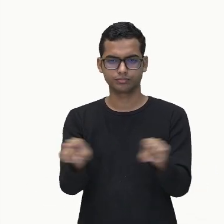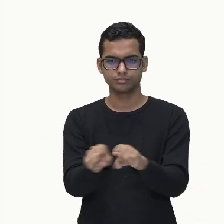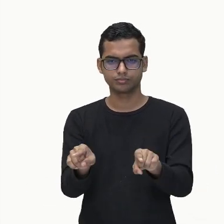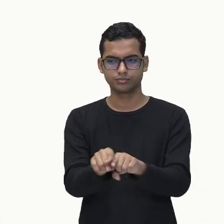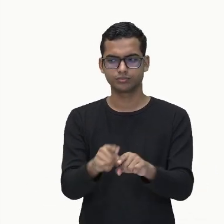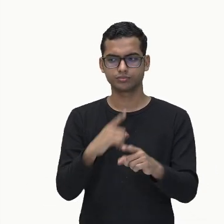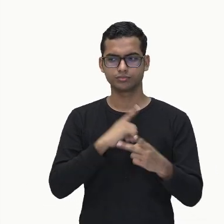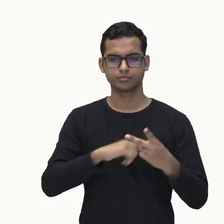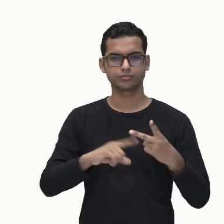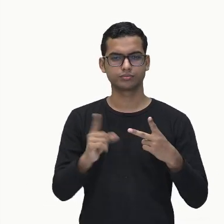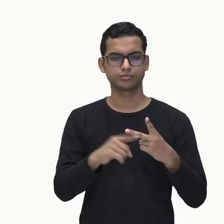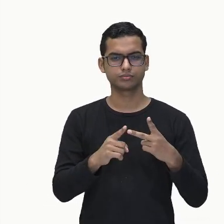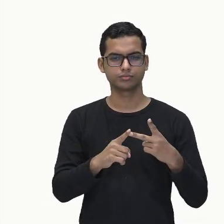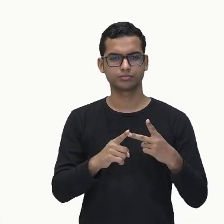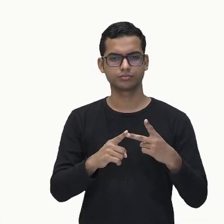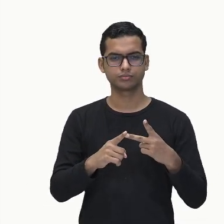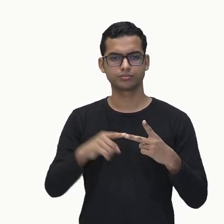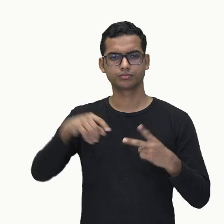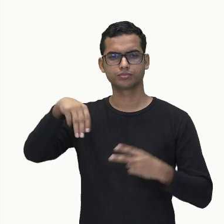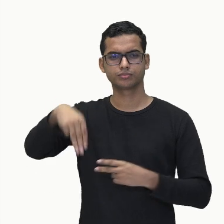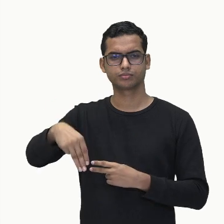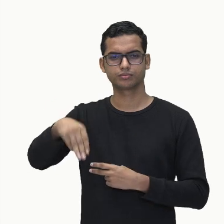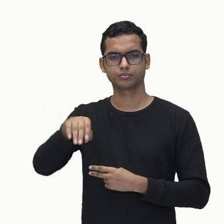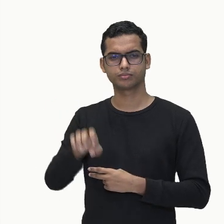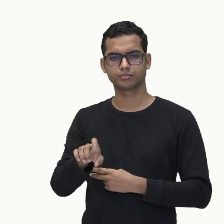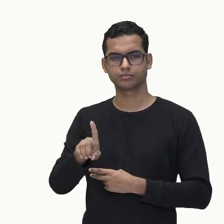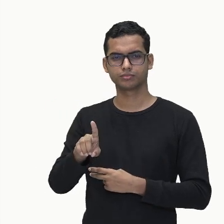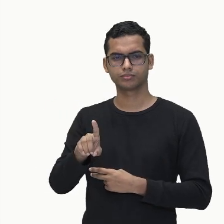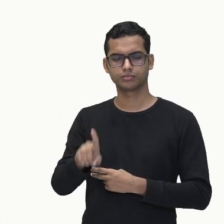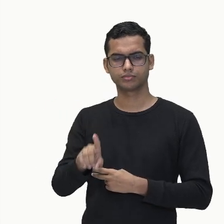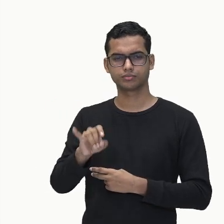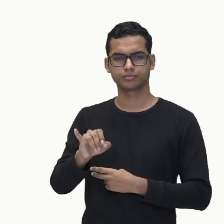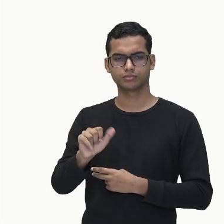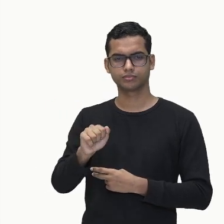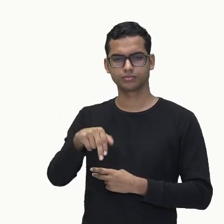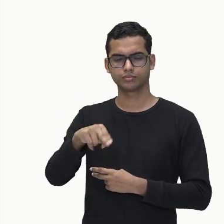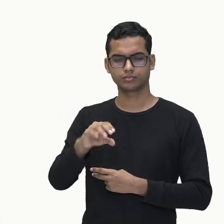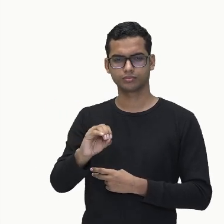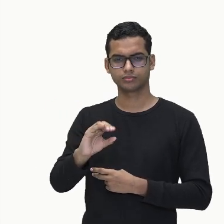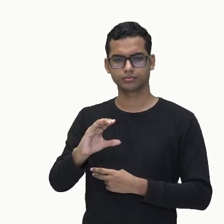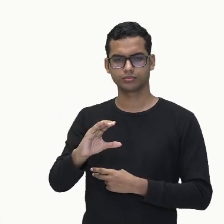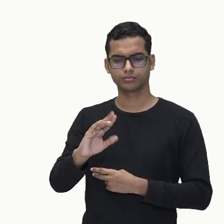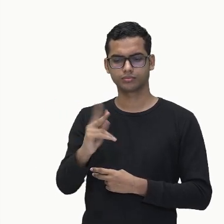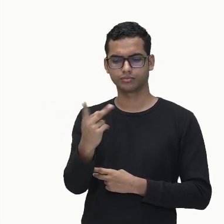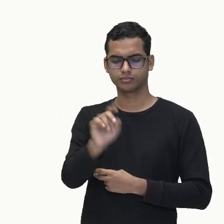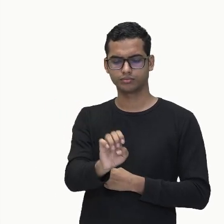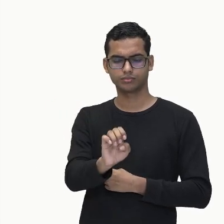se for meia-noite 0 horas certo aí pode-se responder que